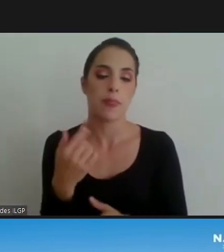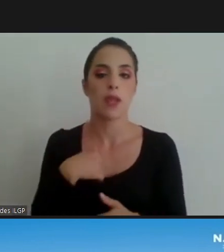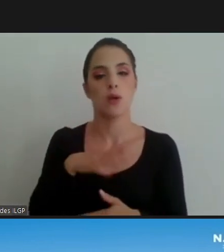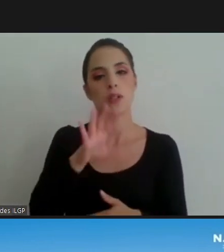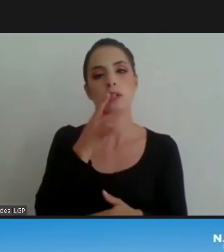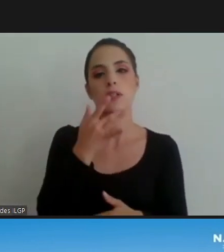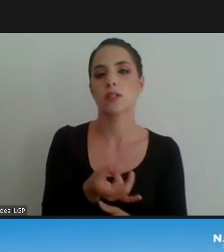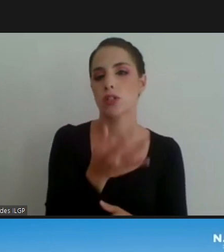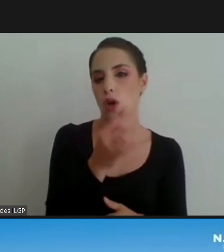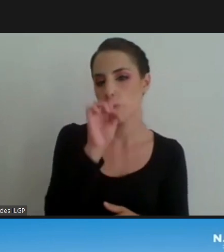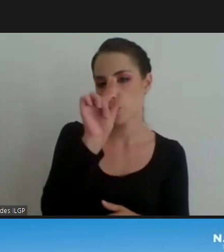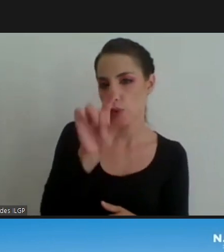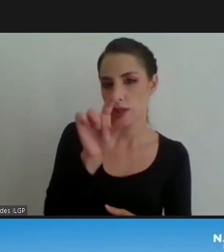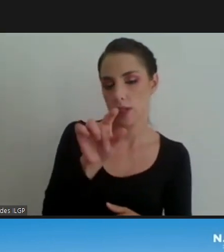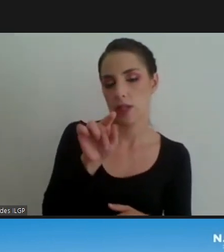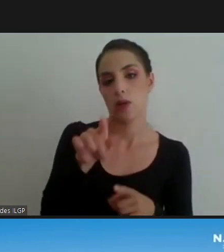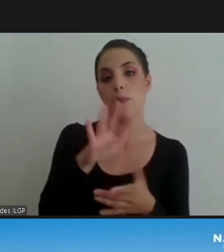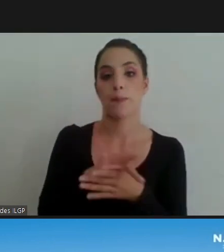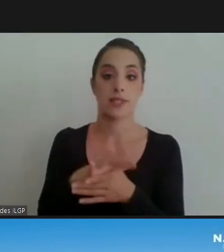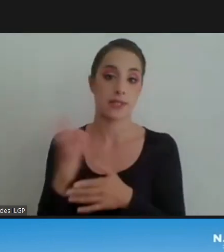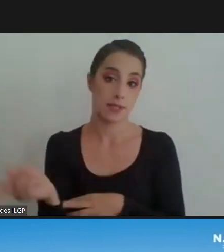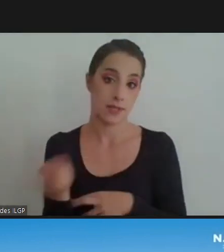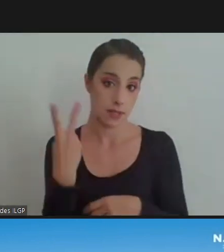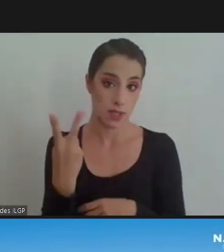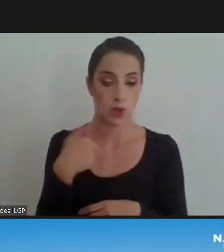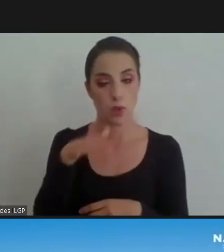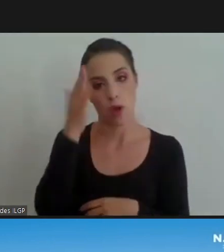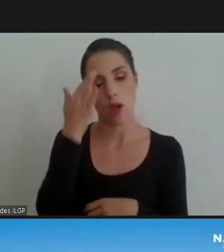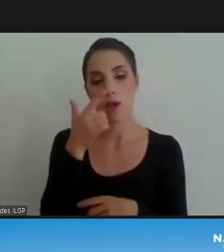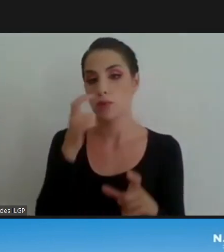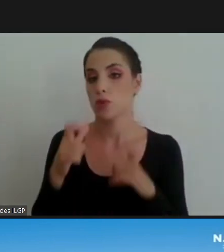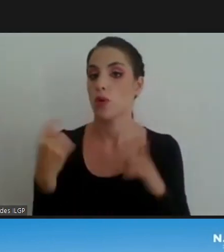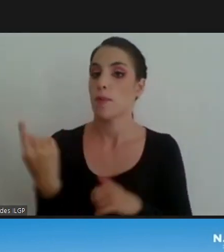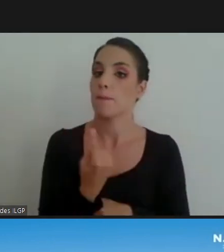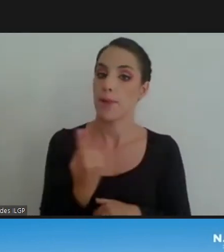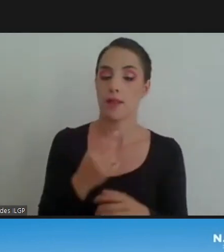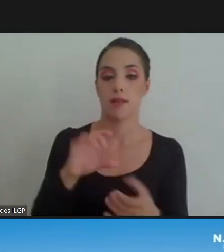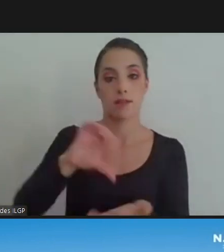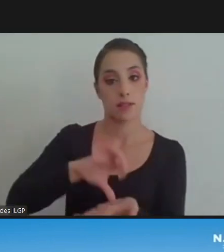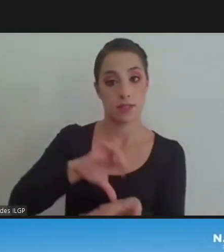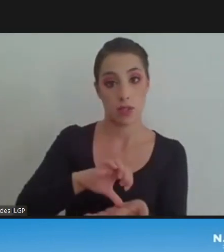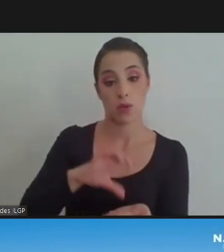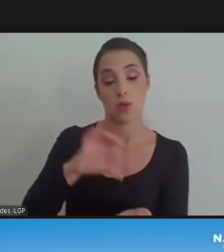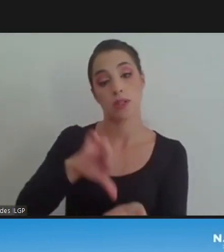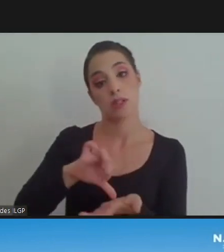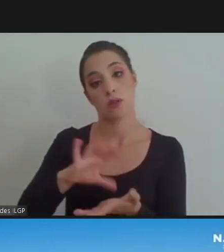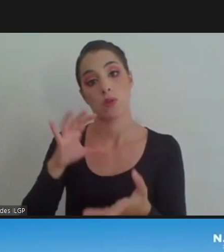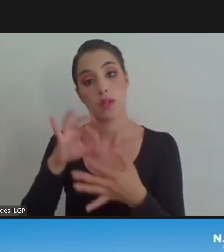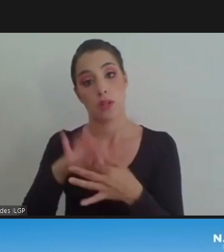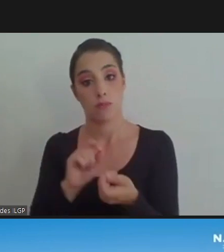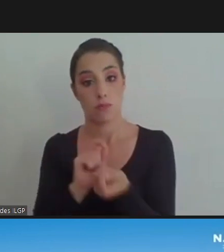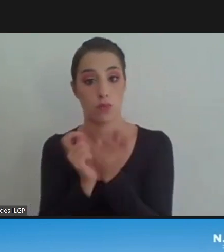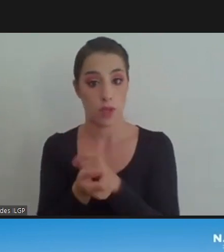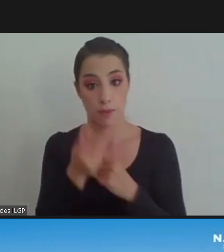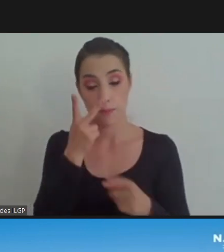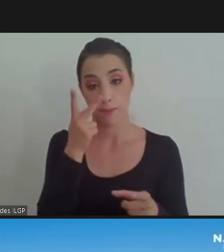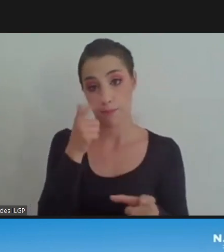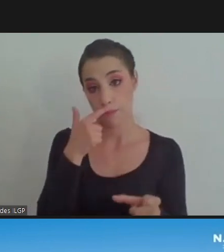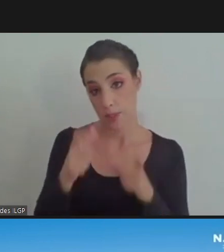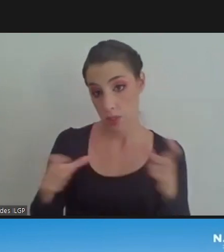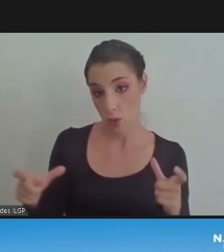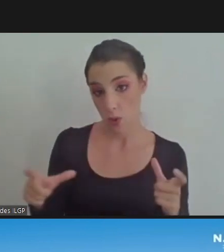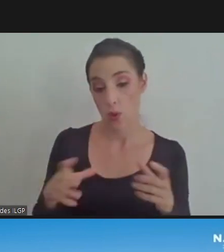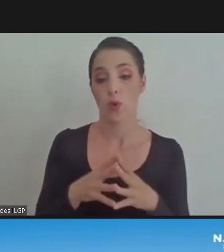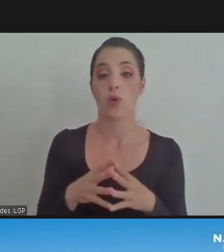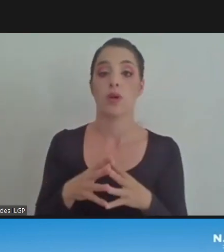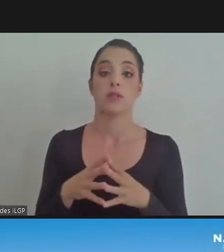pouco dessas duas mensagens, né, de que eu acho que as pessoas têm que estar no centro, tanto no sentido de que é transformando as pessoas, por exemplo, dentro do serviço público, é que